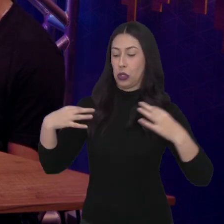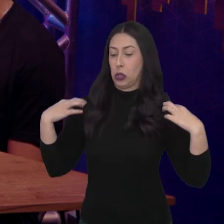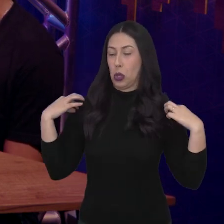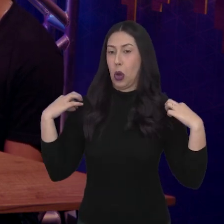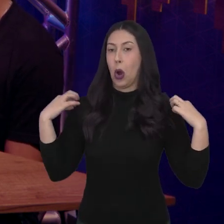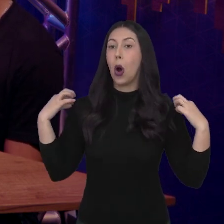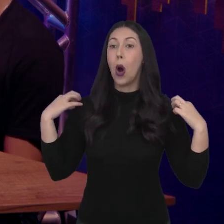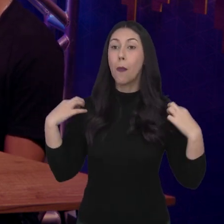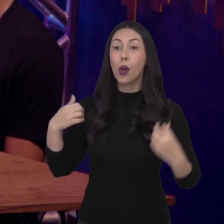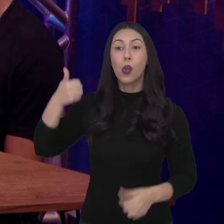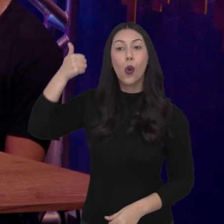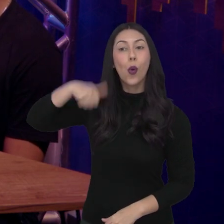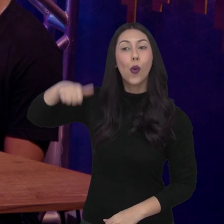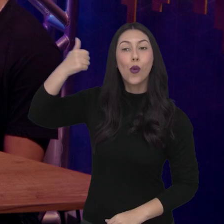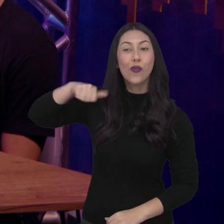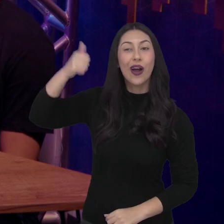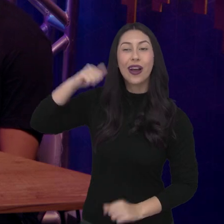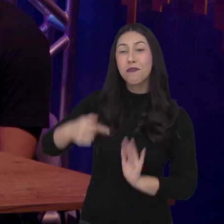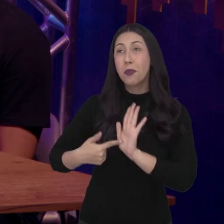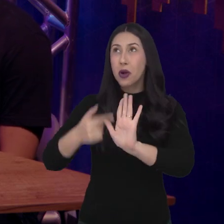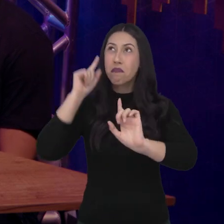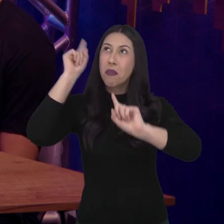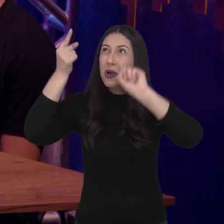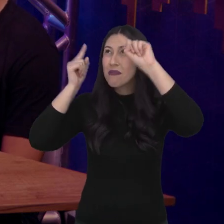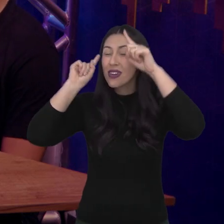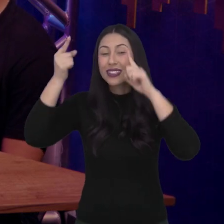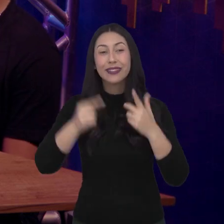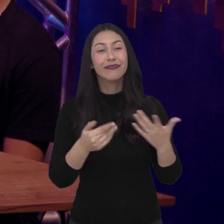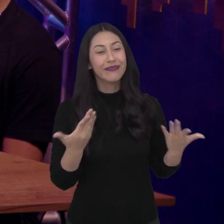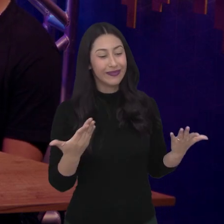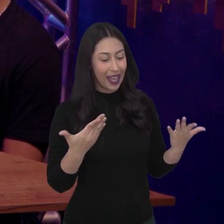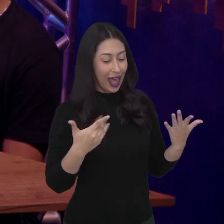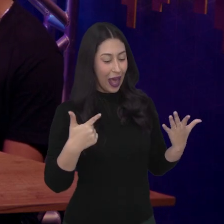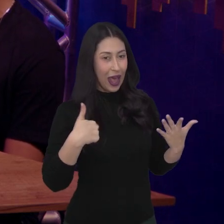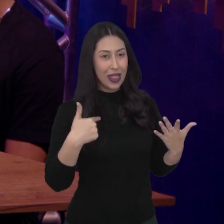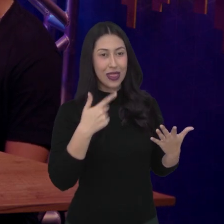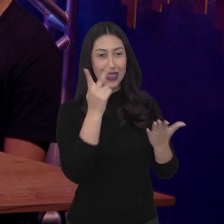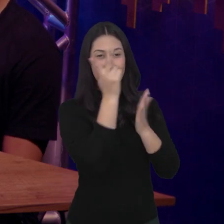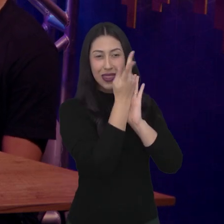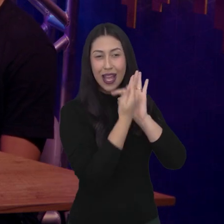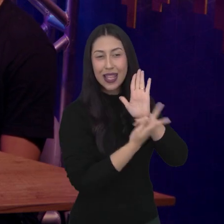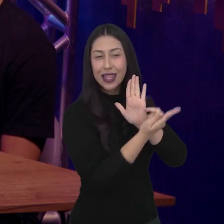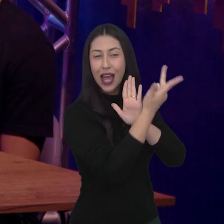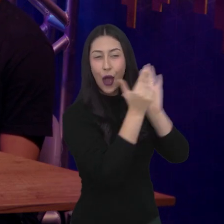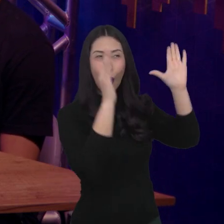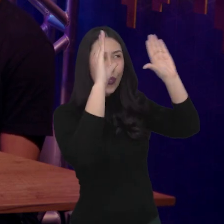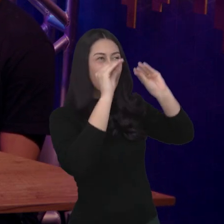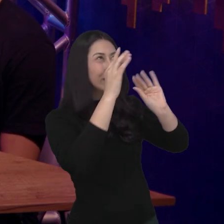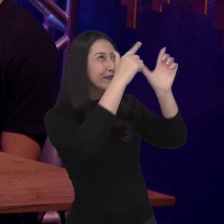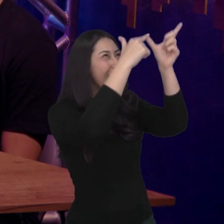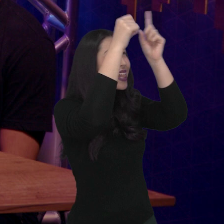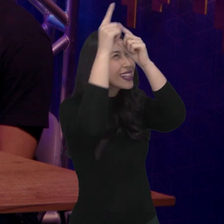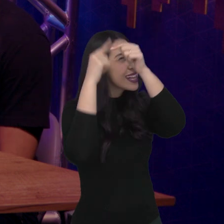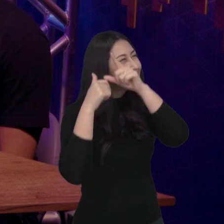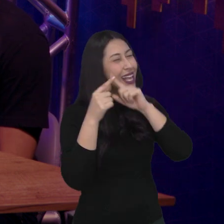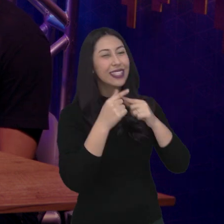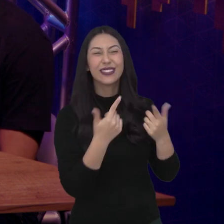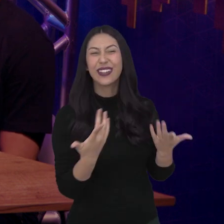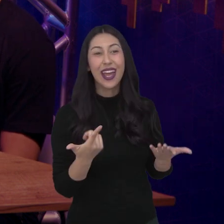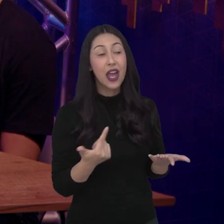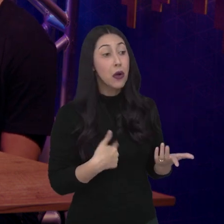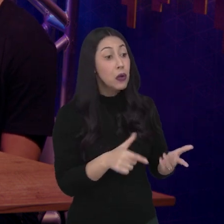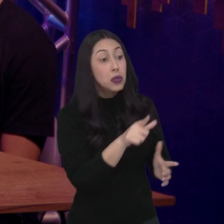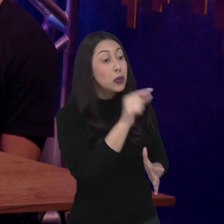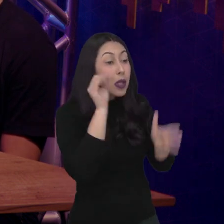Veio com a camisa do Van Gogh pra falar de criatividade. Tá vendo? Noite Estrelada não foi proposital, na verdade, foi